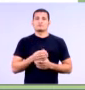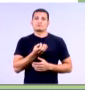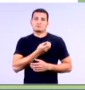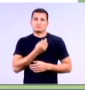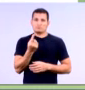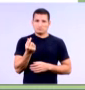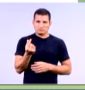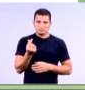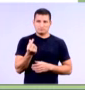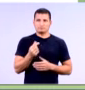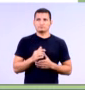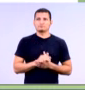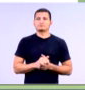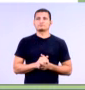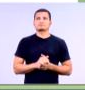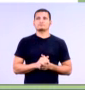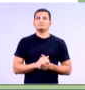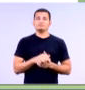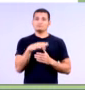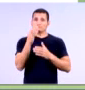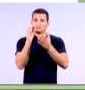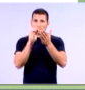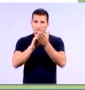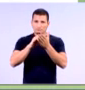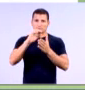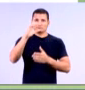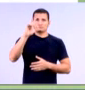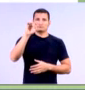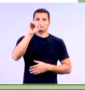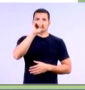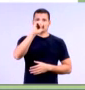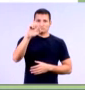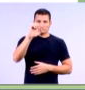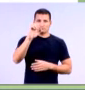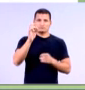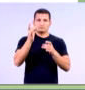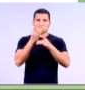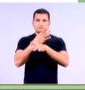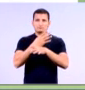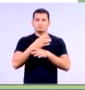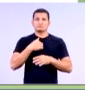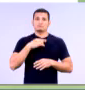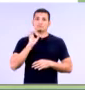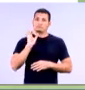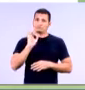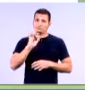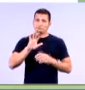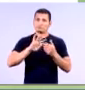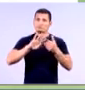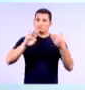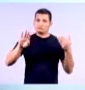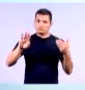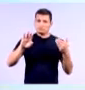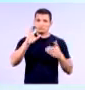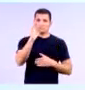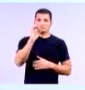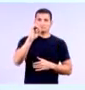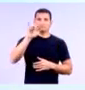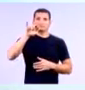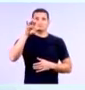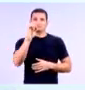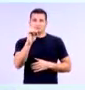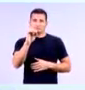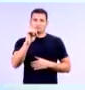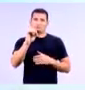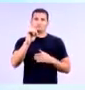Que a gente já implementou a nossa classe completa. Eu só separei, até é bom deixar claro que só separei o código porque senão